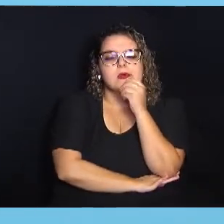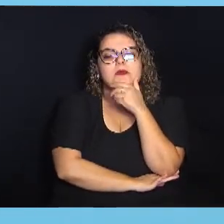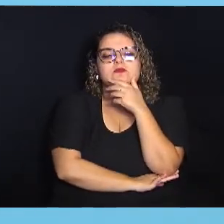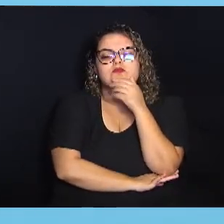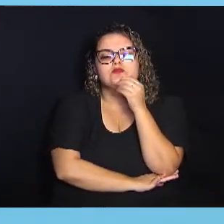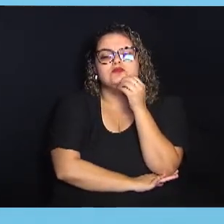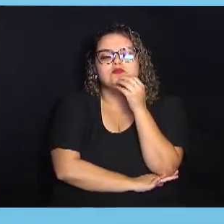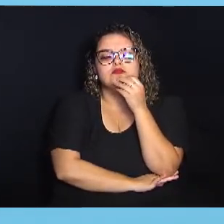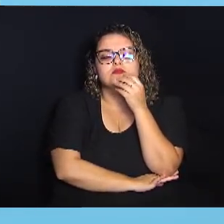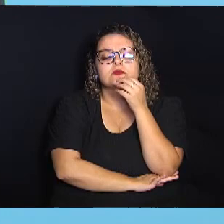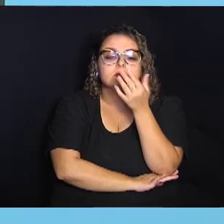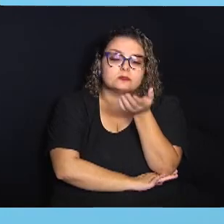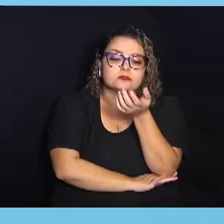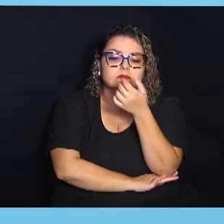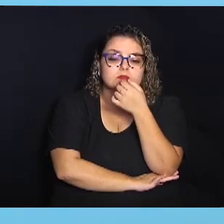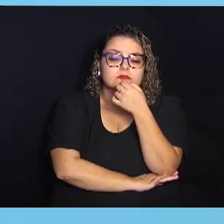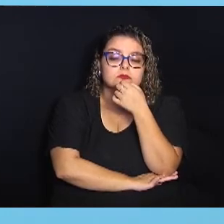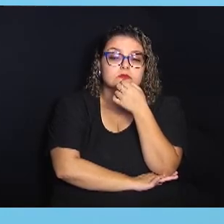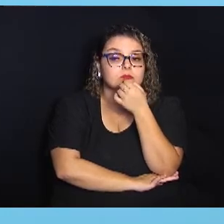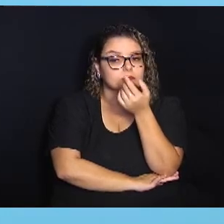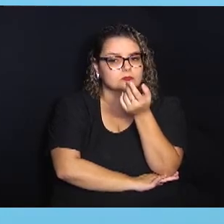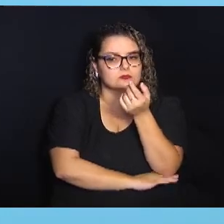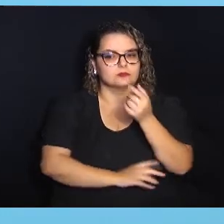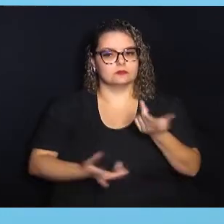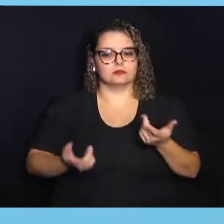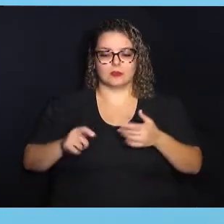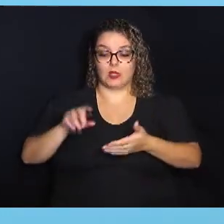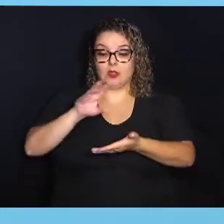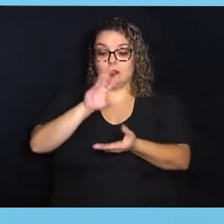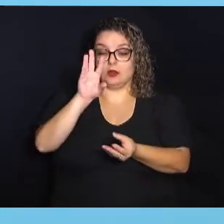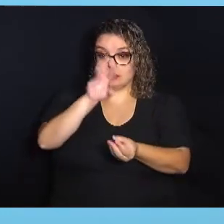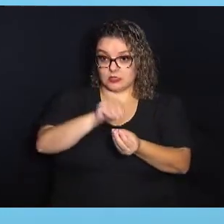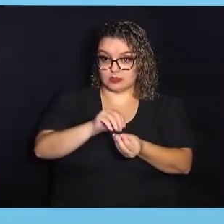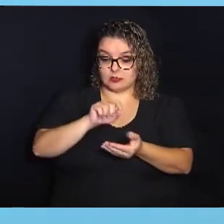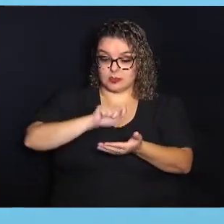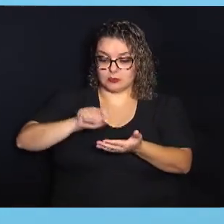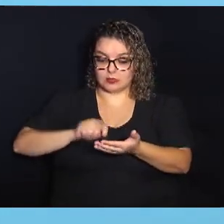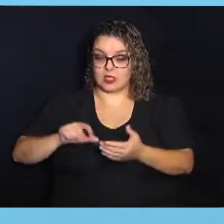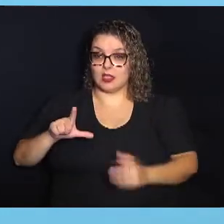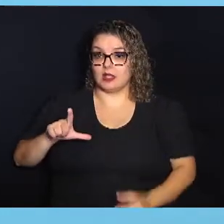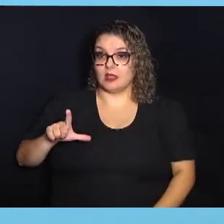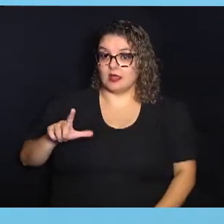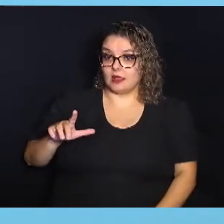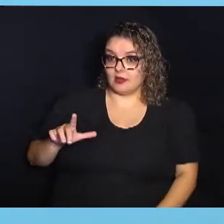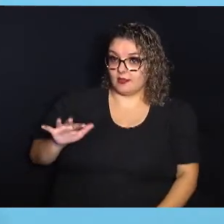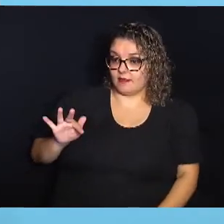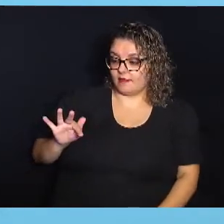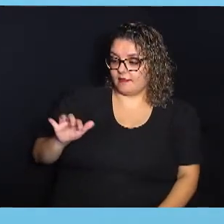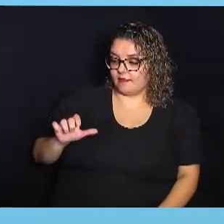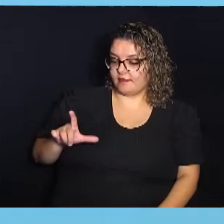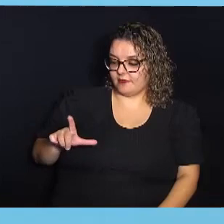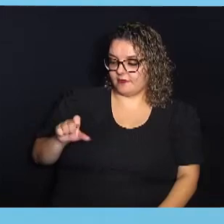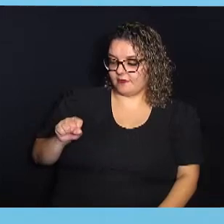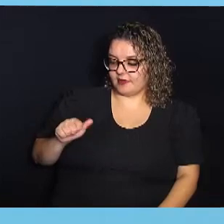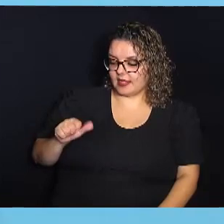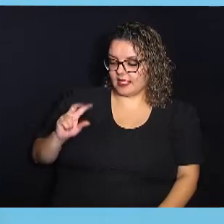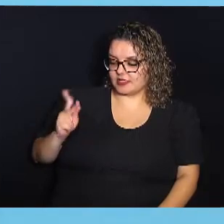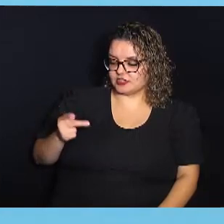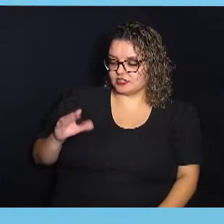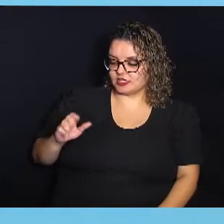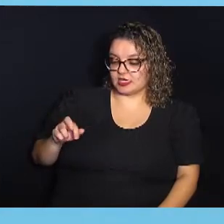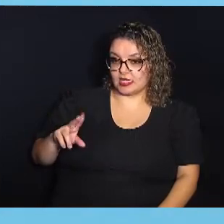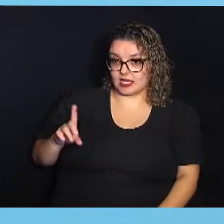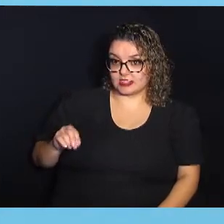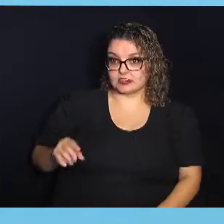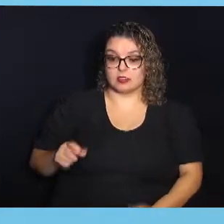fazendo resumos, fazendo flashcards, tendo alguma produção que você faz ali no seu caderno, né,